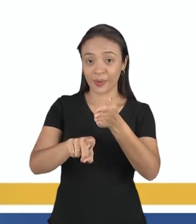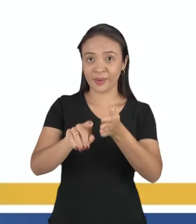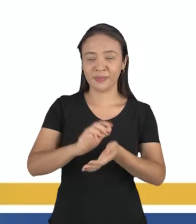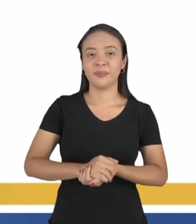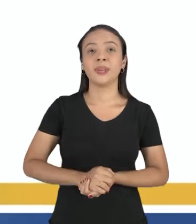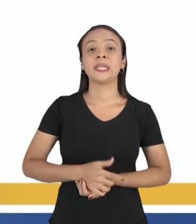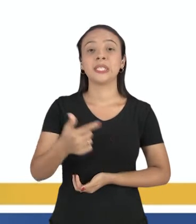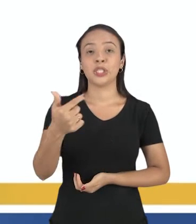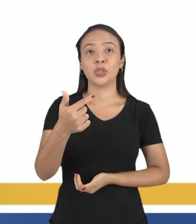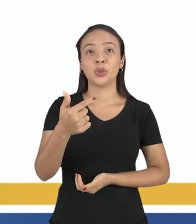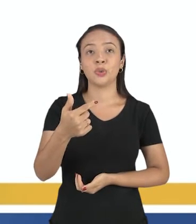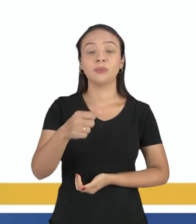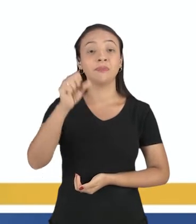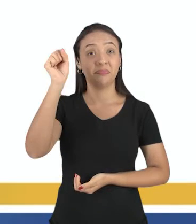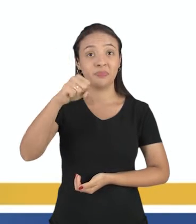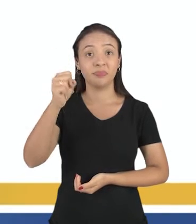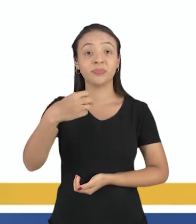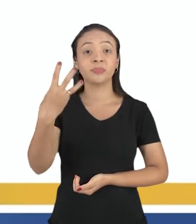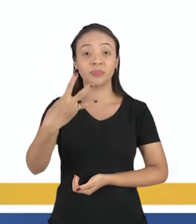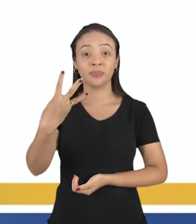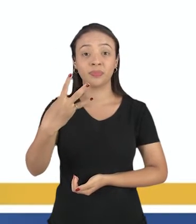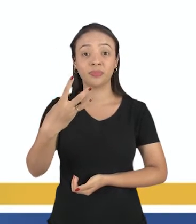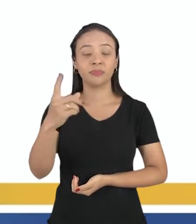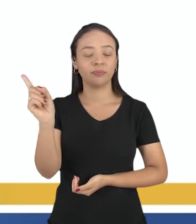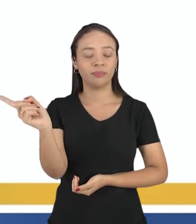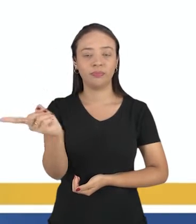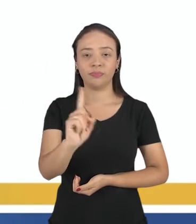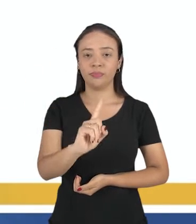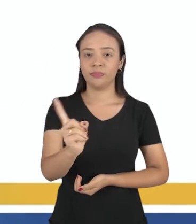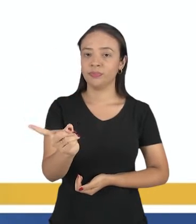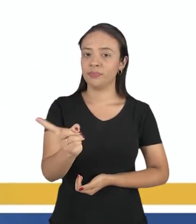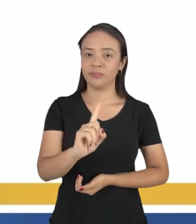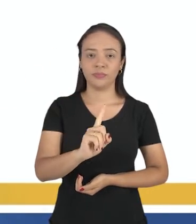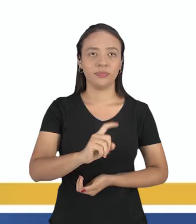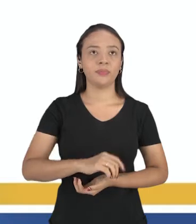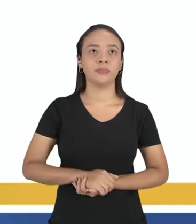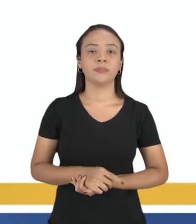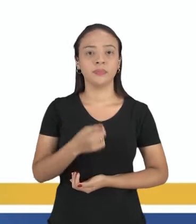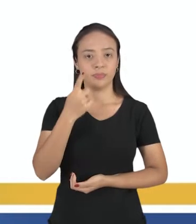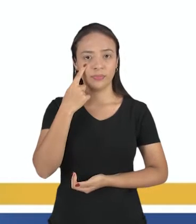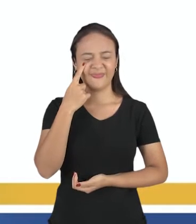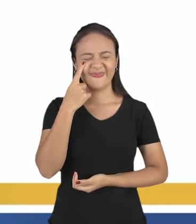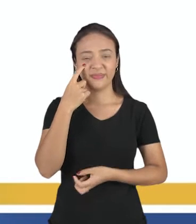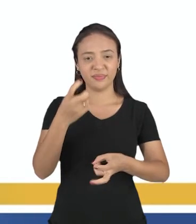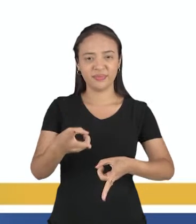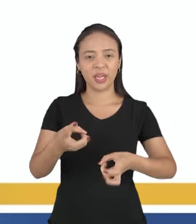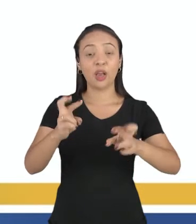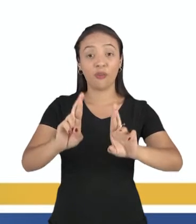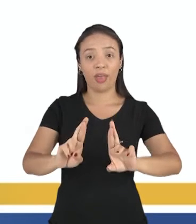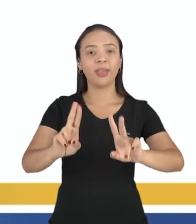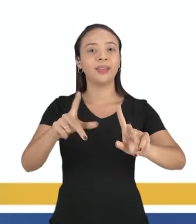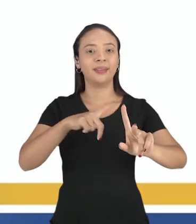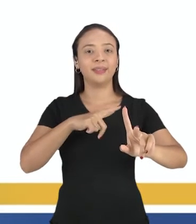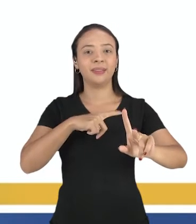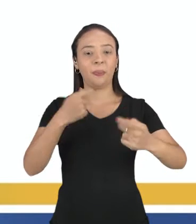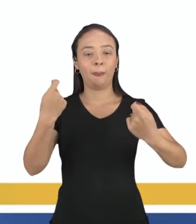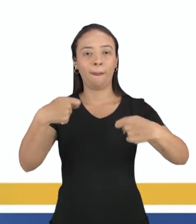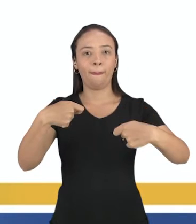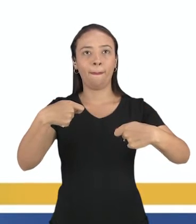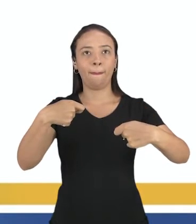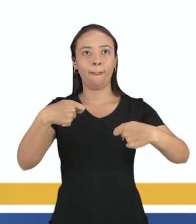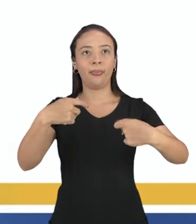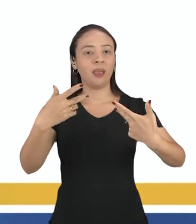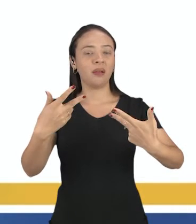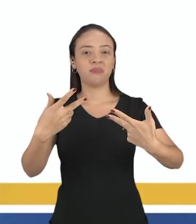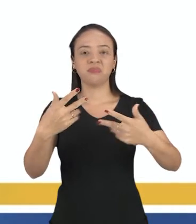perguntando, a segunda está afirmando e a terceira está negando. Observem a diferença. É